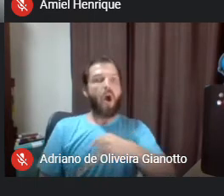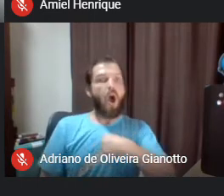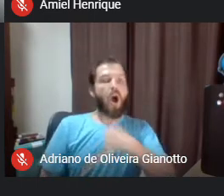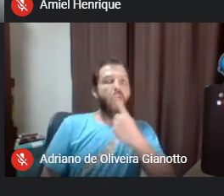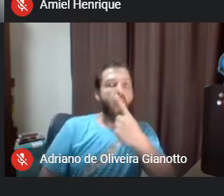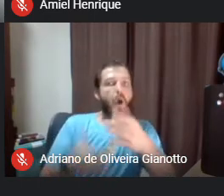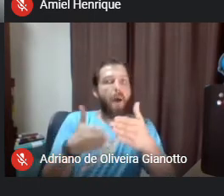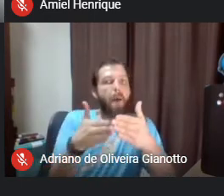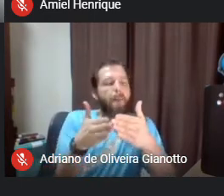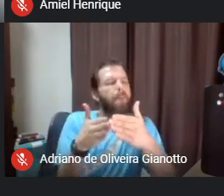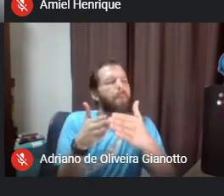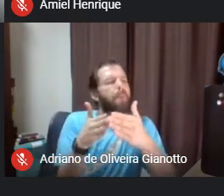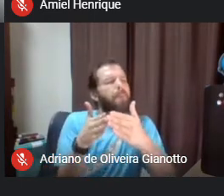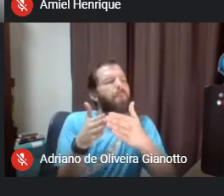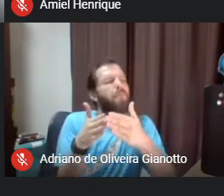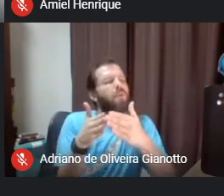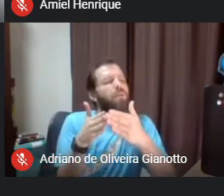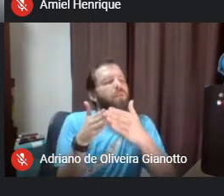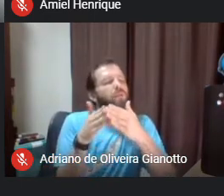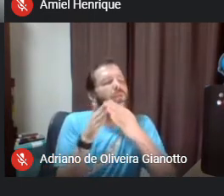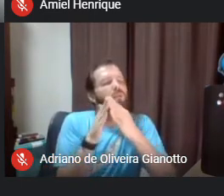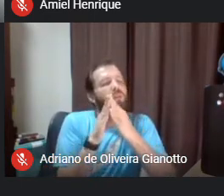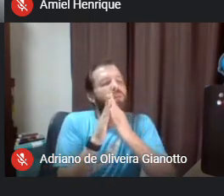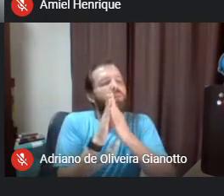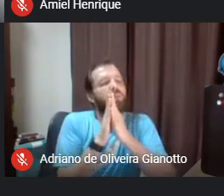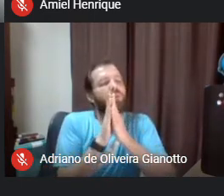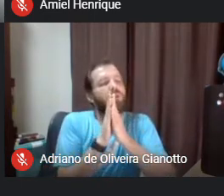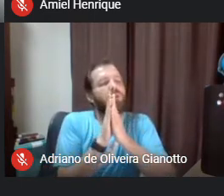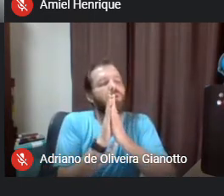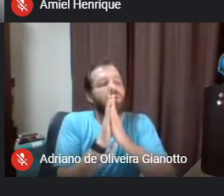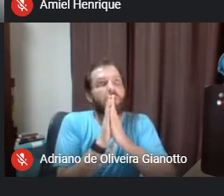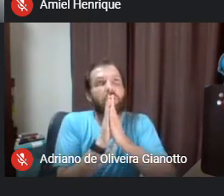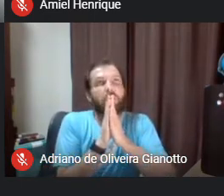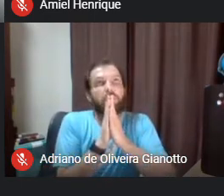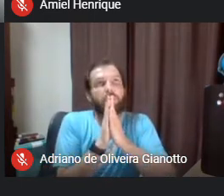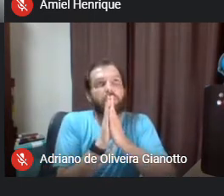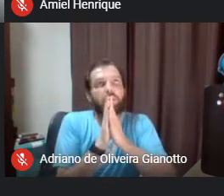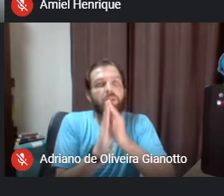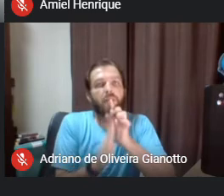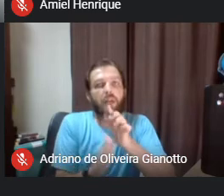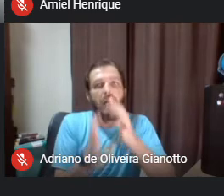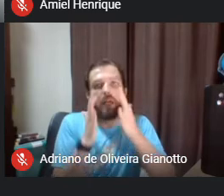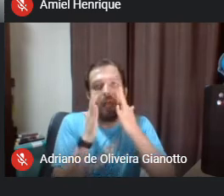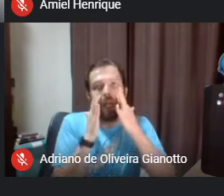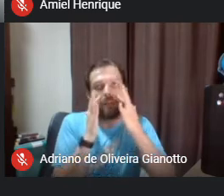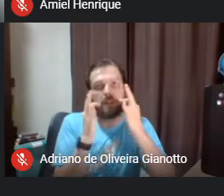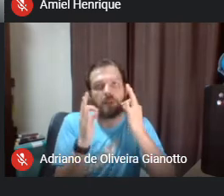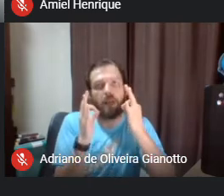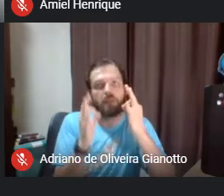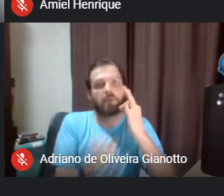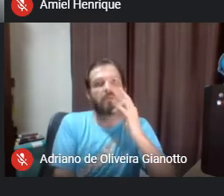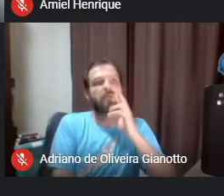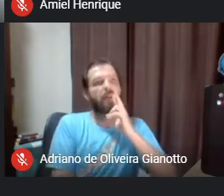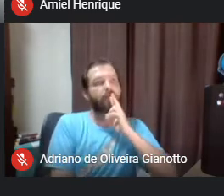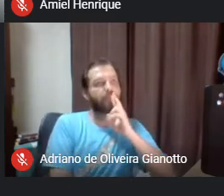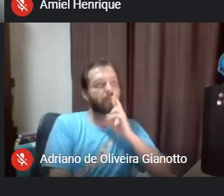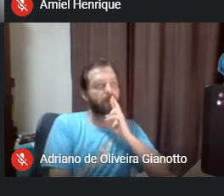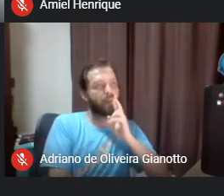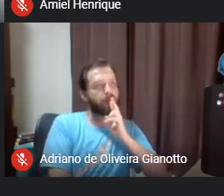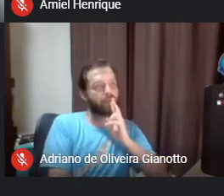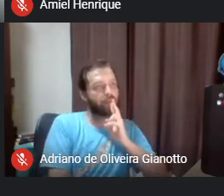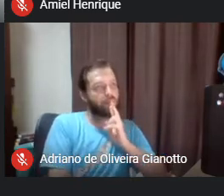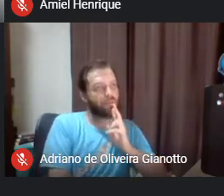Vocês irão responder as perguntas diretamente no AVA. Eu peço encarecidamente a vocês,